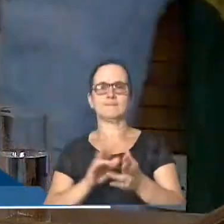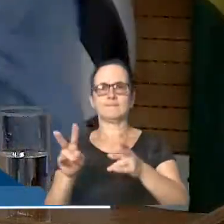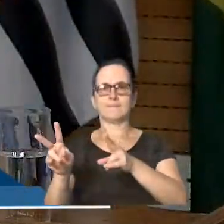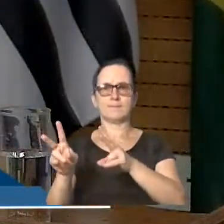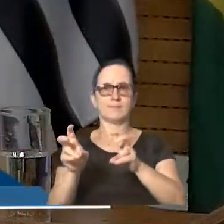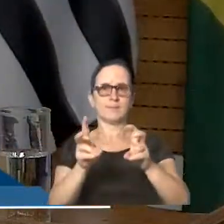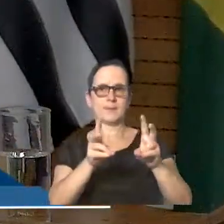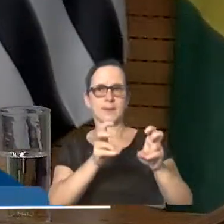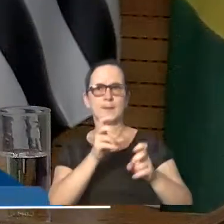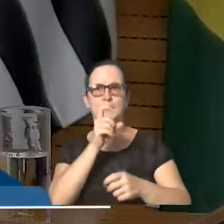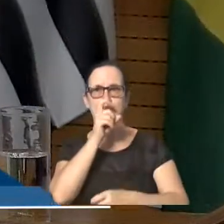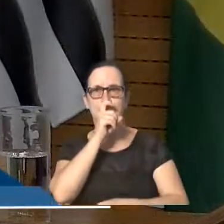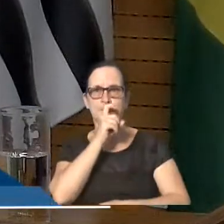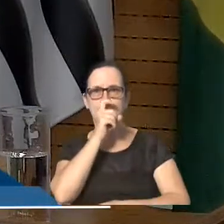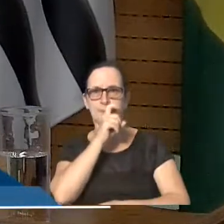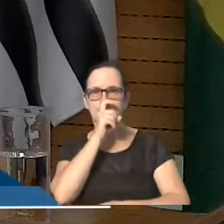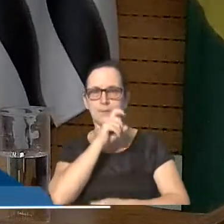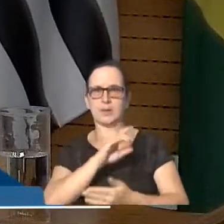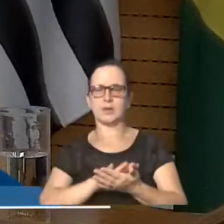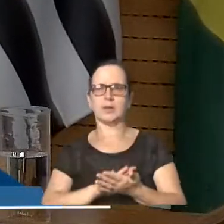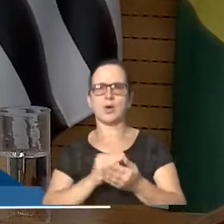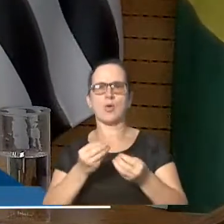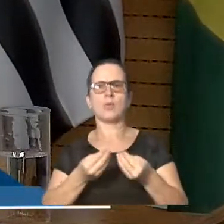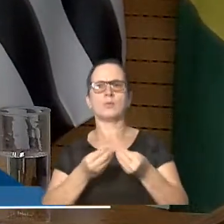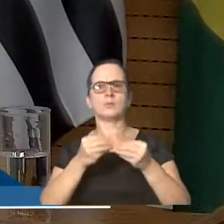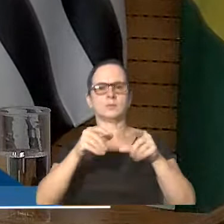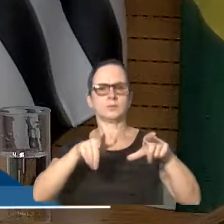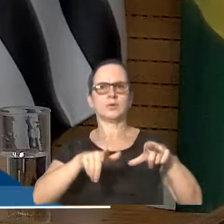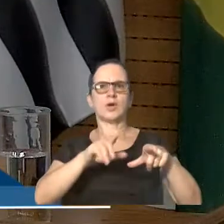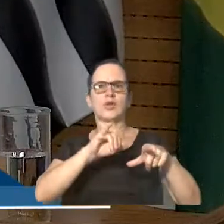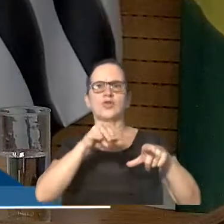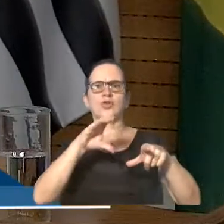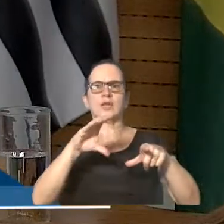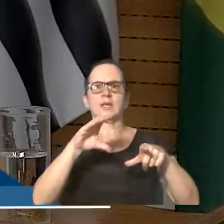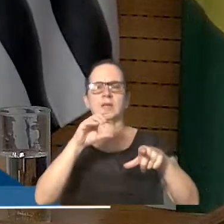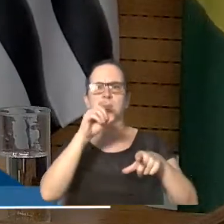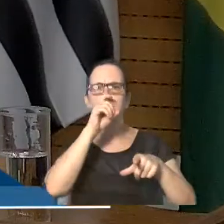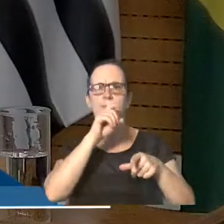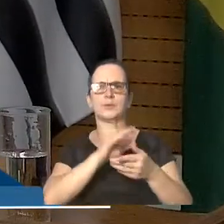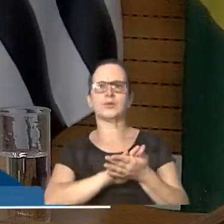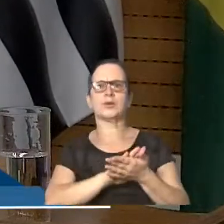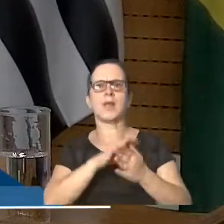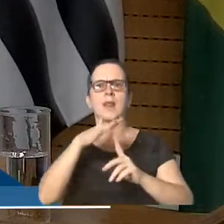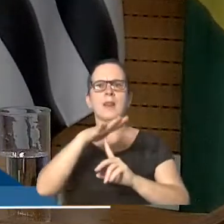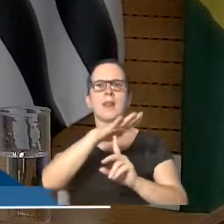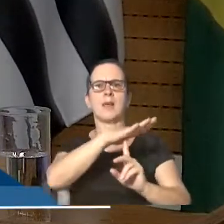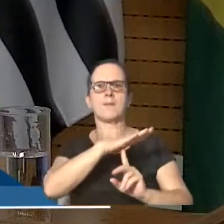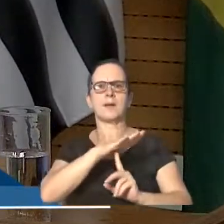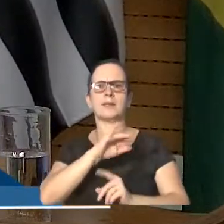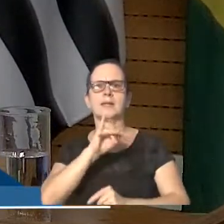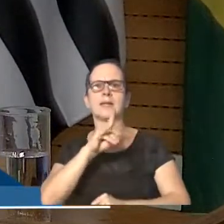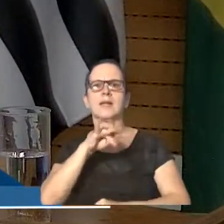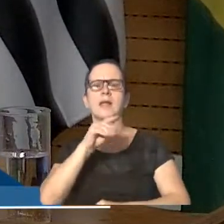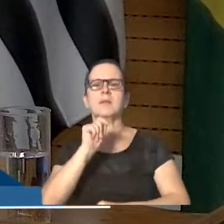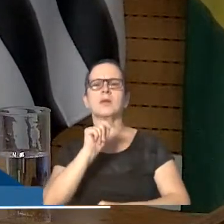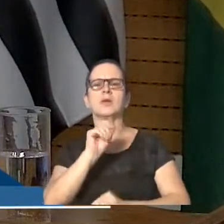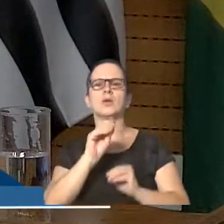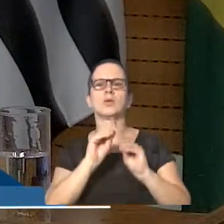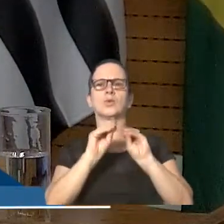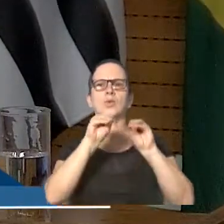a grande mentira que é a transformação do bairro do Jardim Casqueiro. Passem lá na Praça Independência que o cidadão colocou